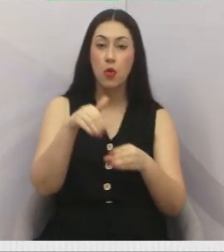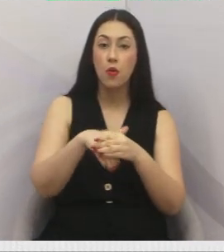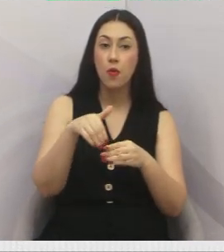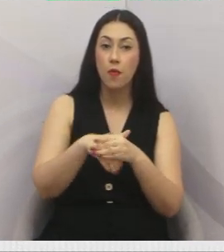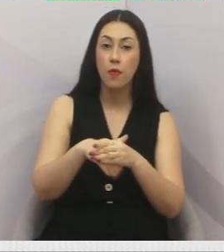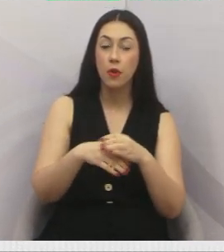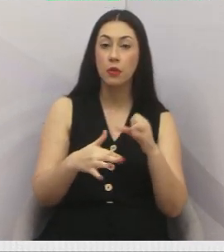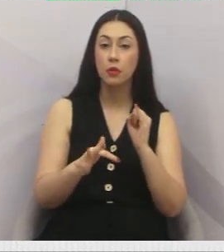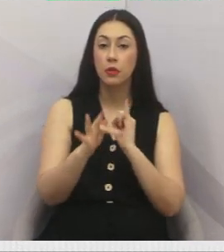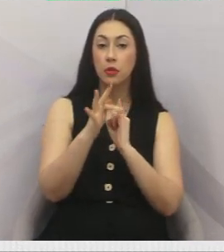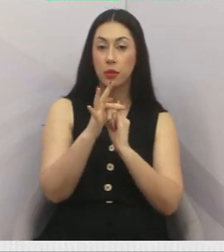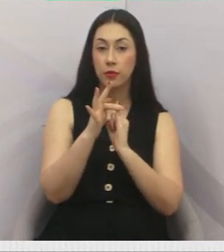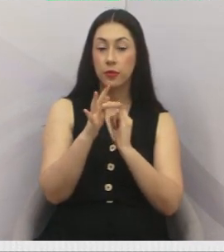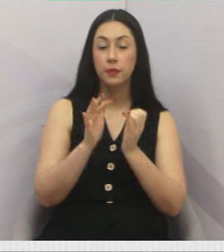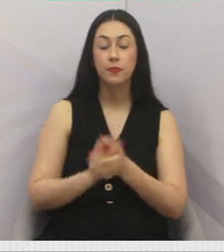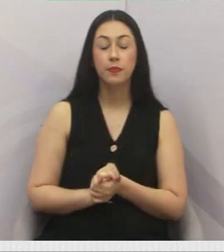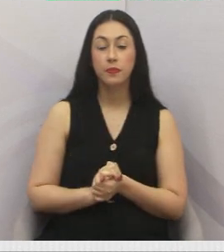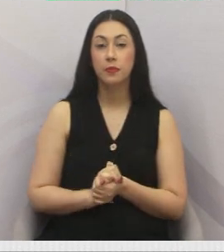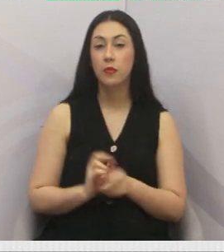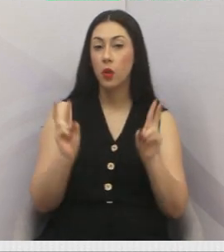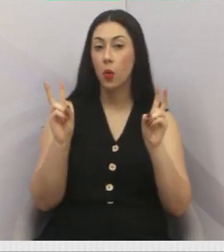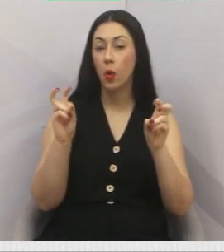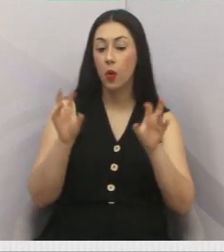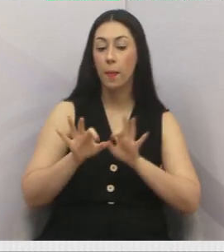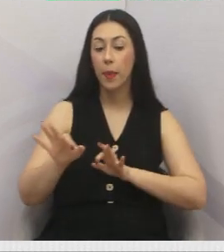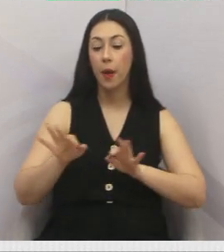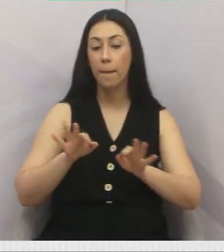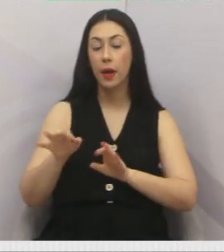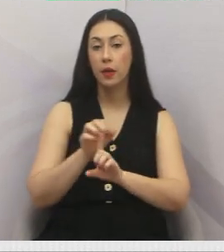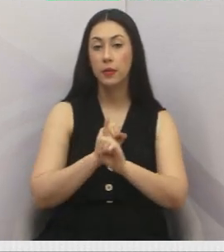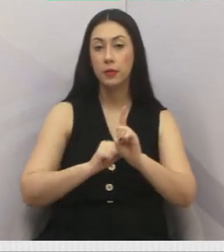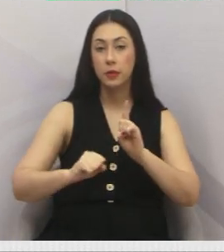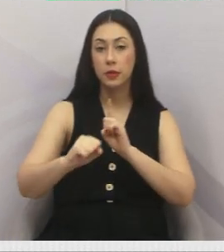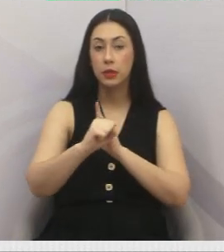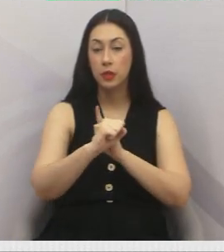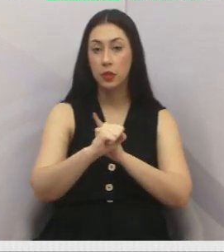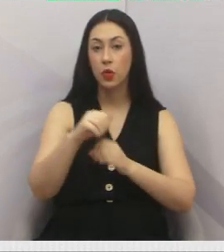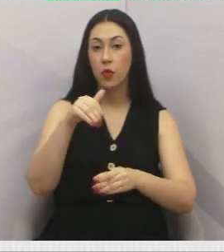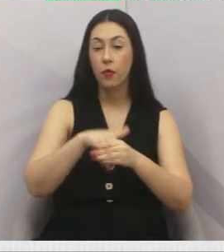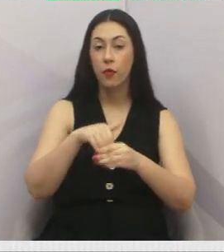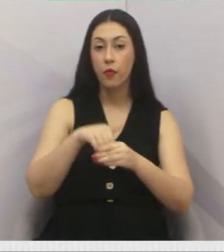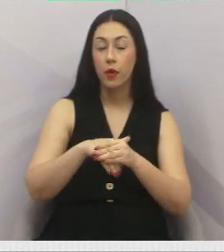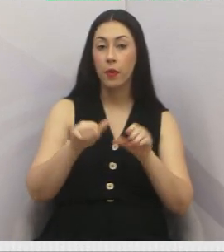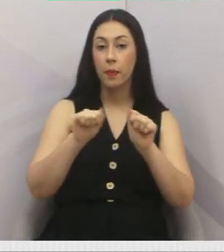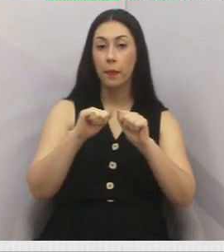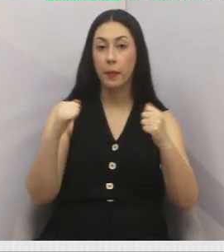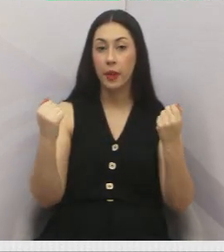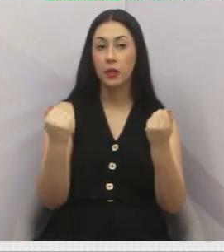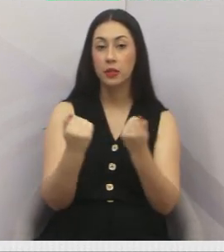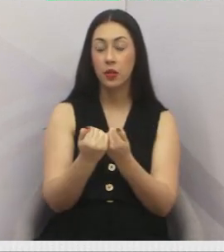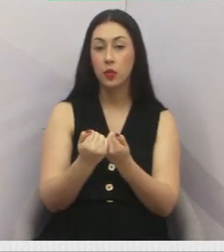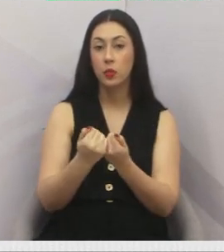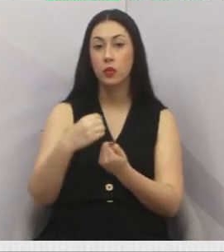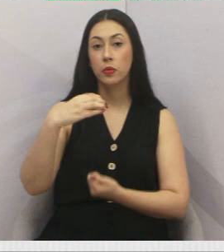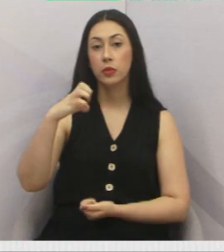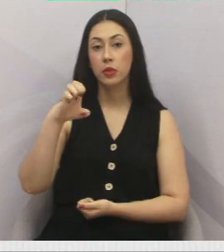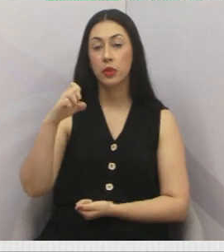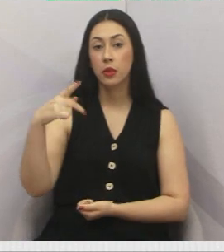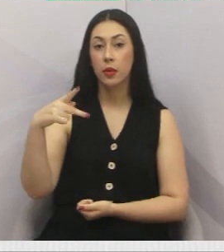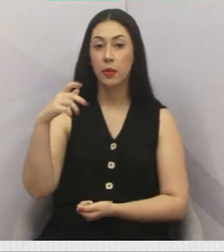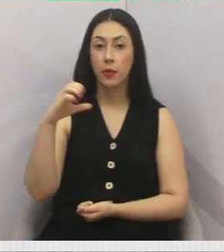para Instituto Federal. Segmento Organização da Sociedade Civil, um voto para Associação, para CEPAC.